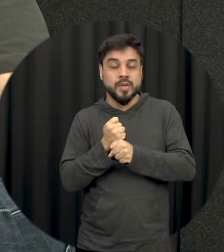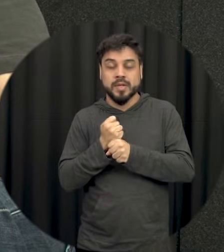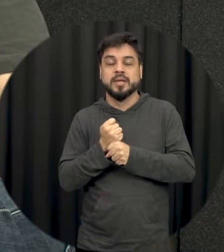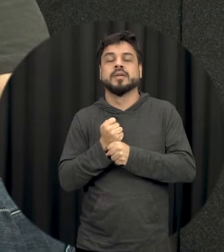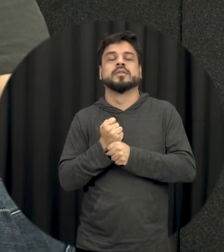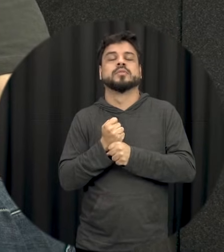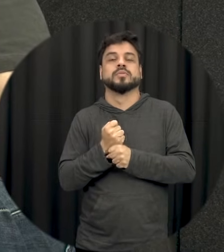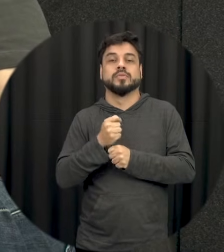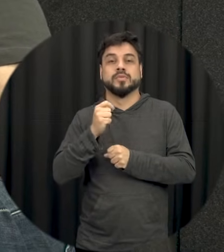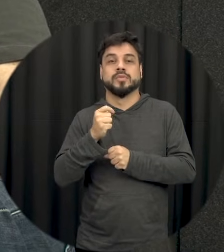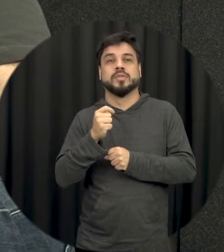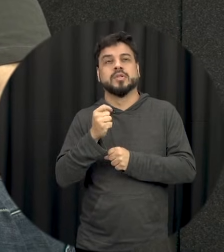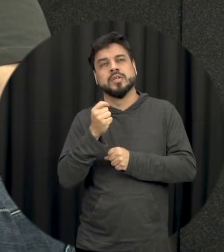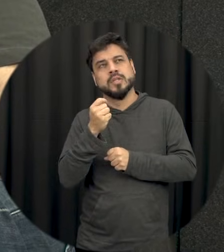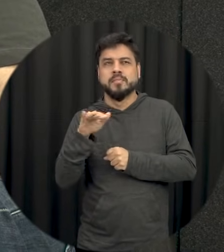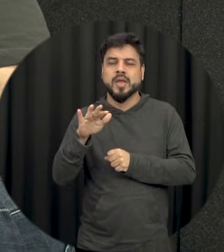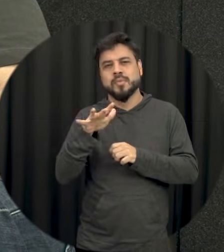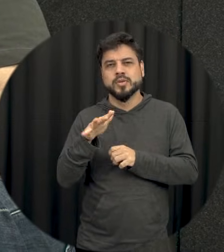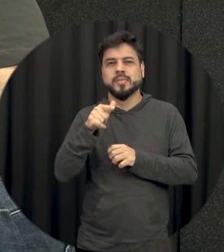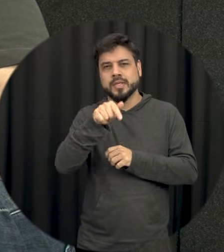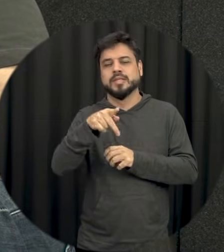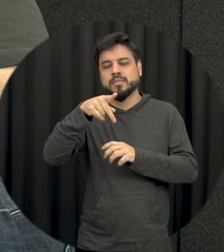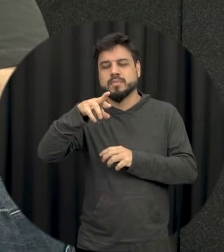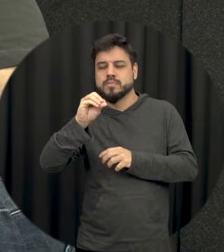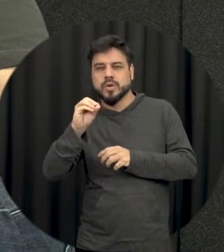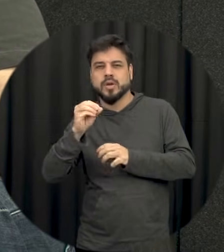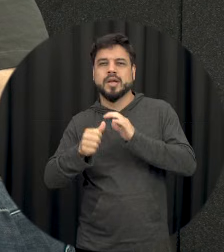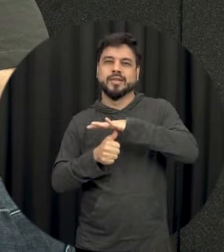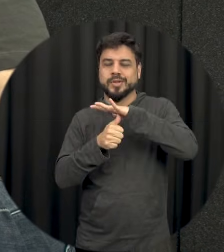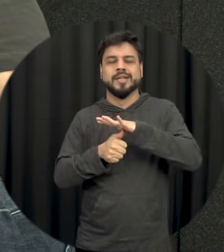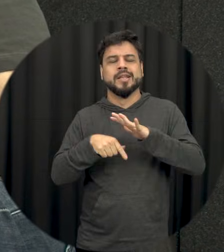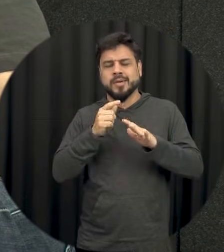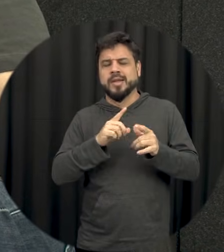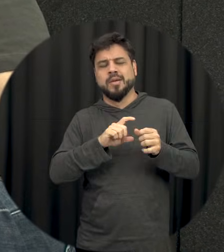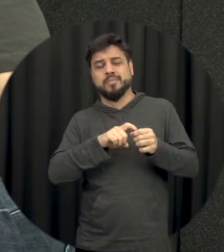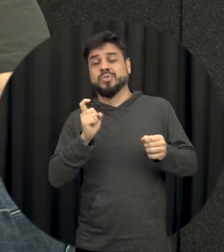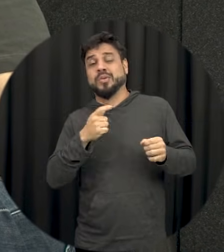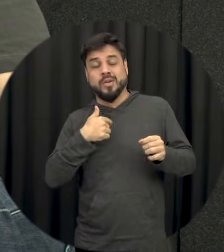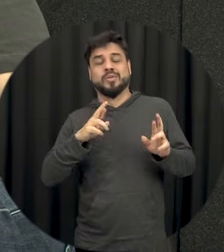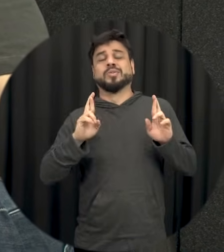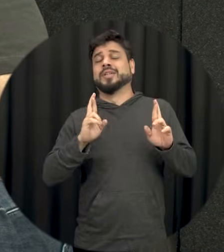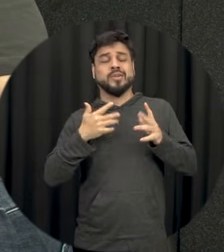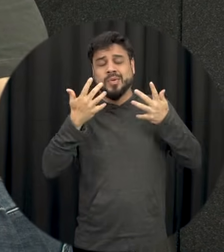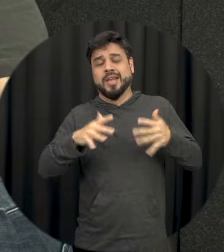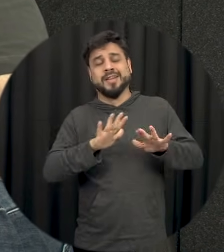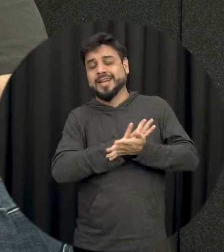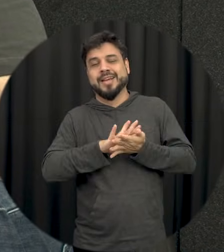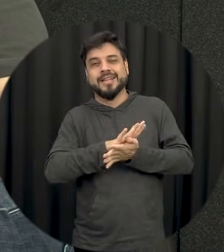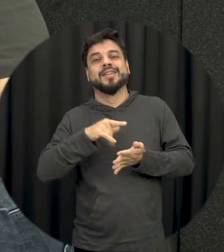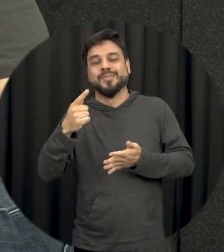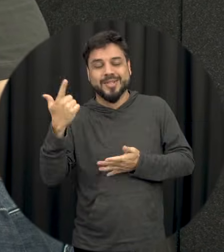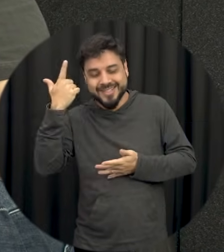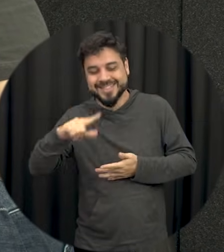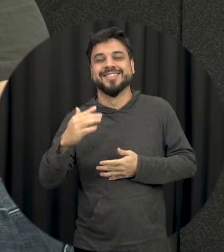nessa pró-reitoria. Quando saí, jurei que nunca mais pegaria nada, mas obviamente fui de novo